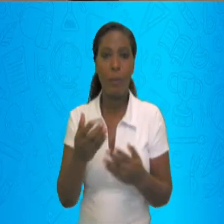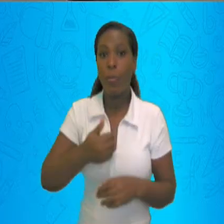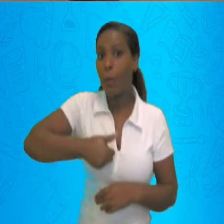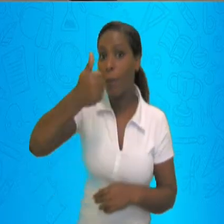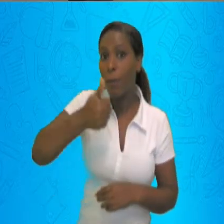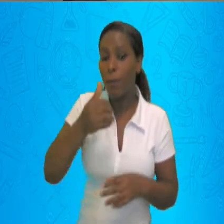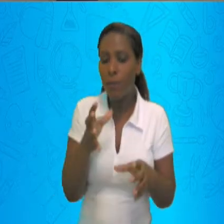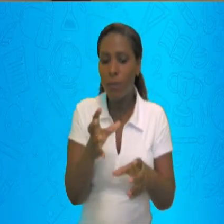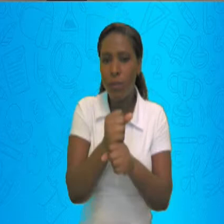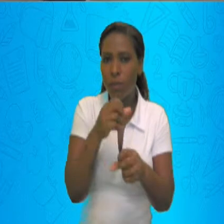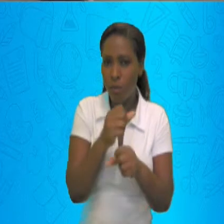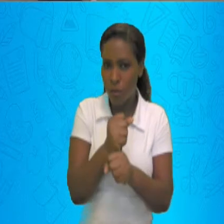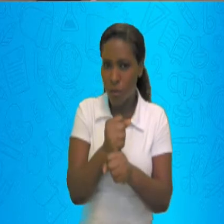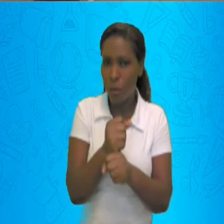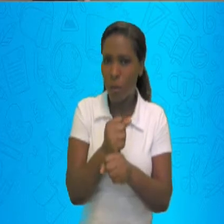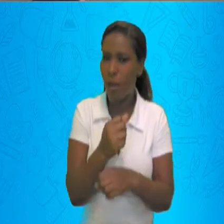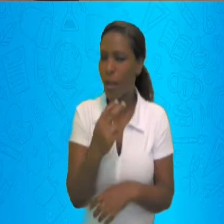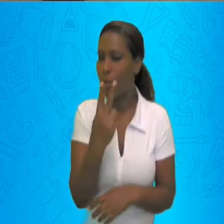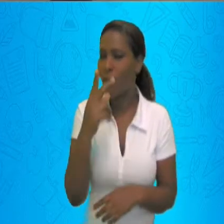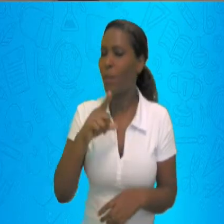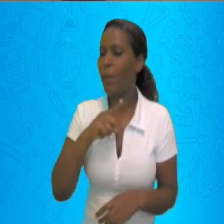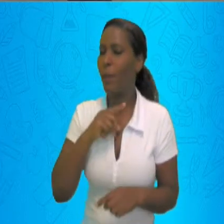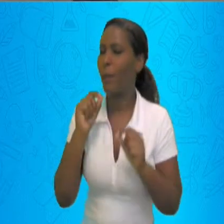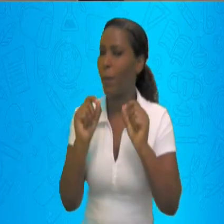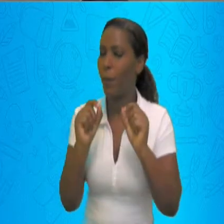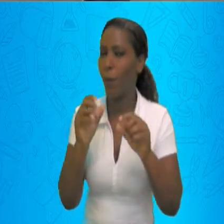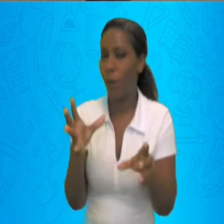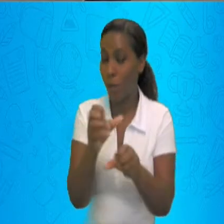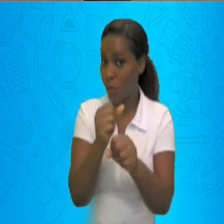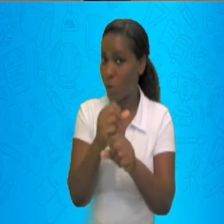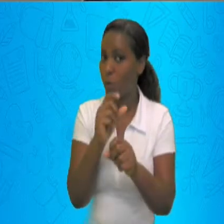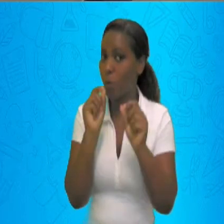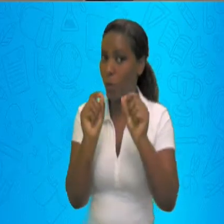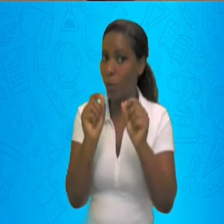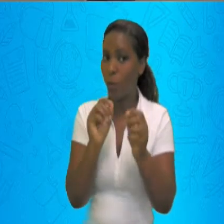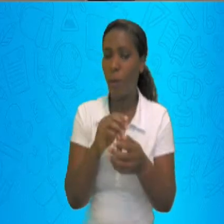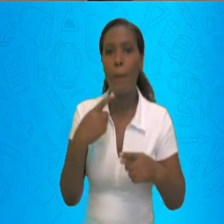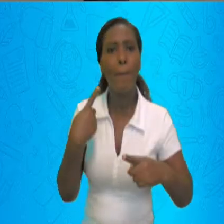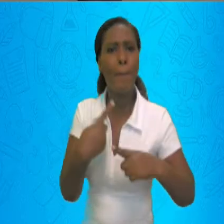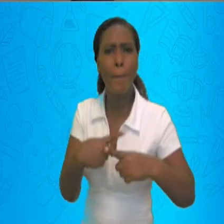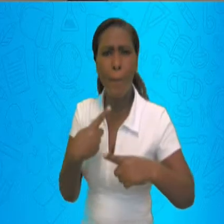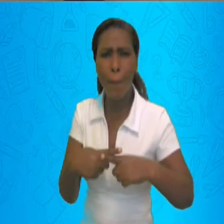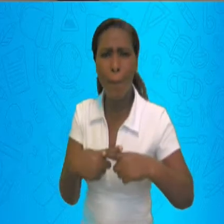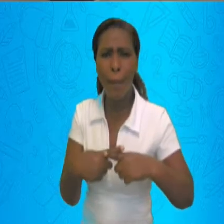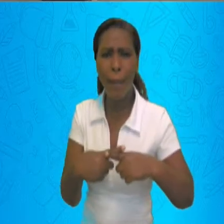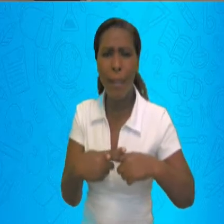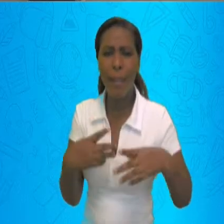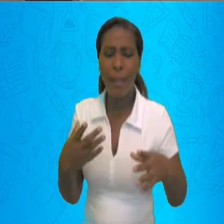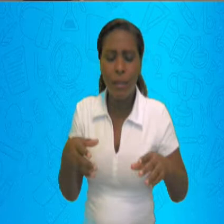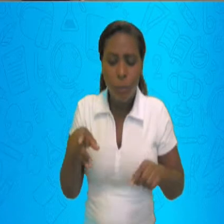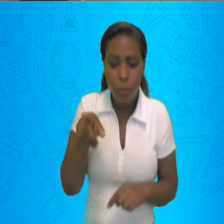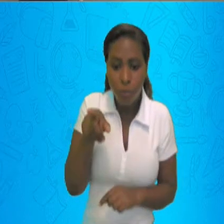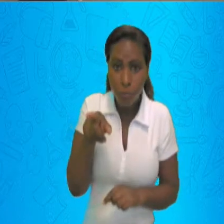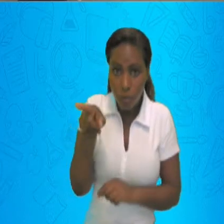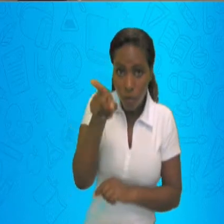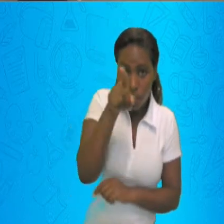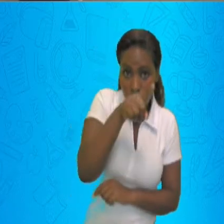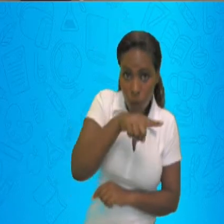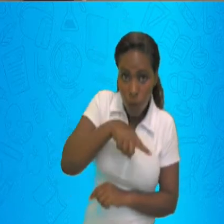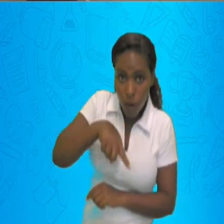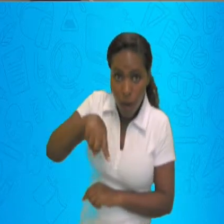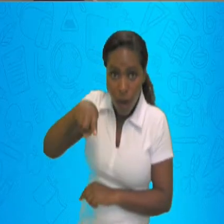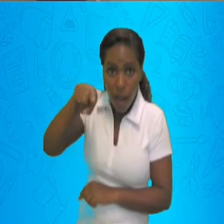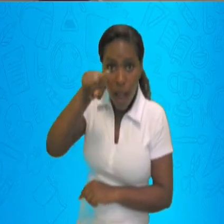que eu tenho. Por que eu vou fazer isso? Porque isso aqui, ó, é um ângulo raso. A soma